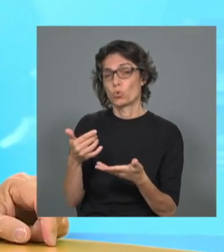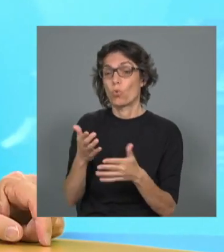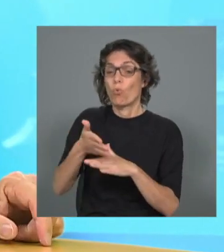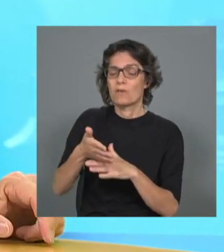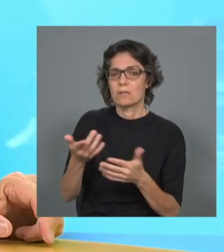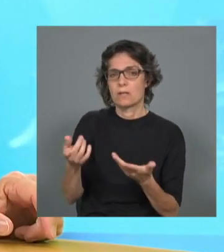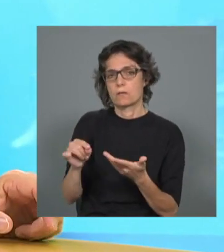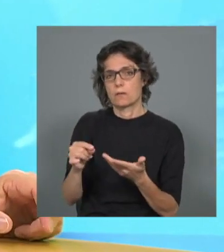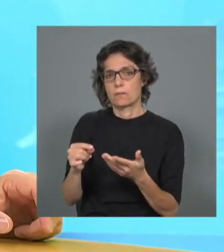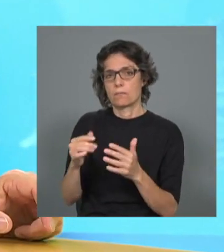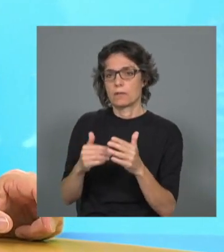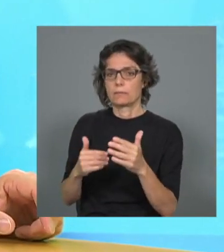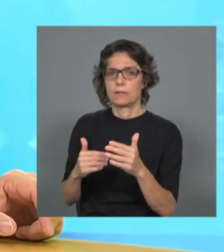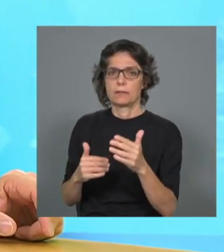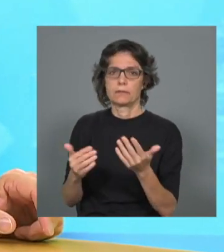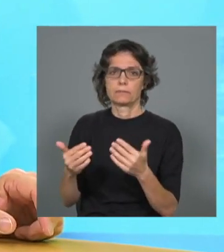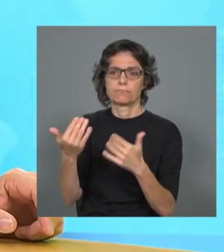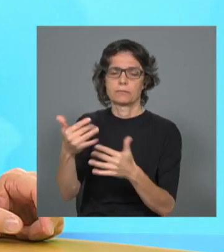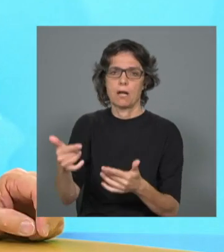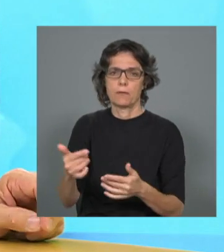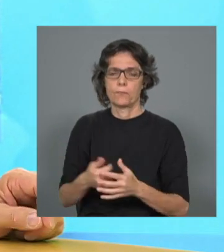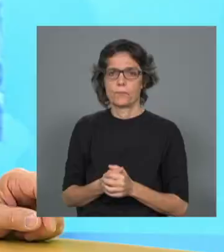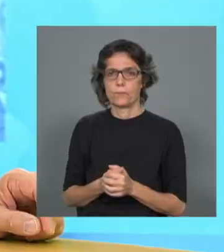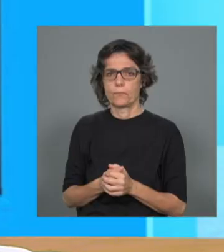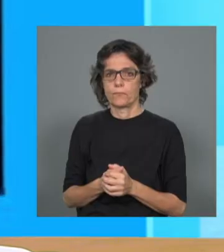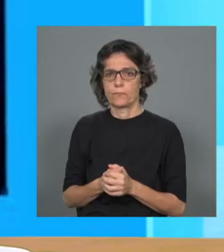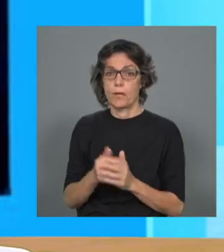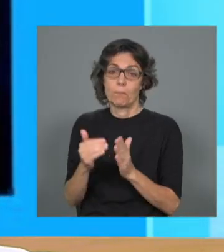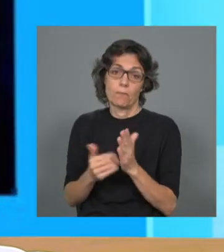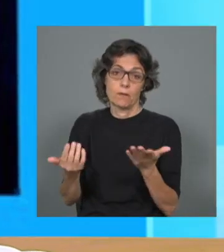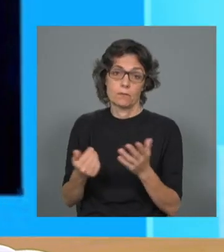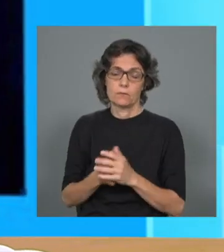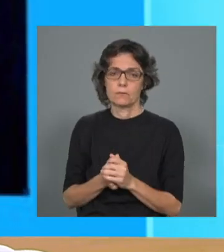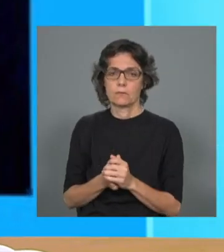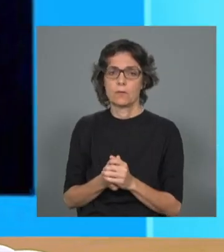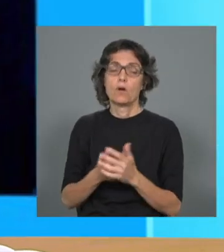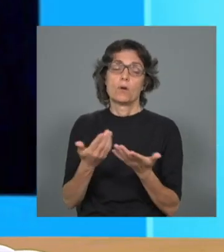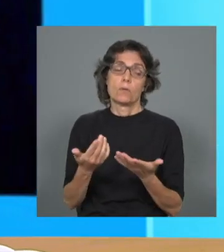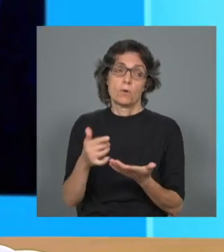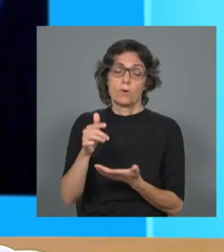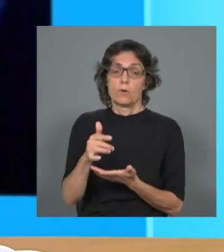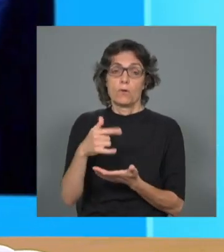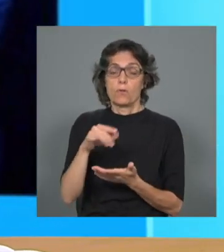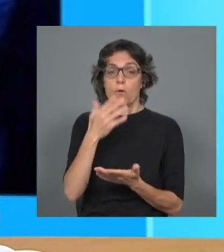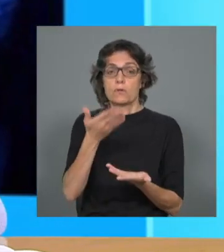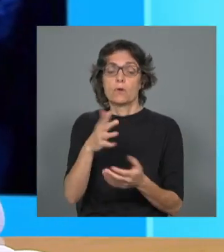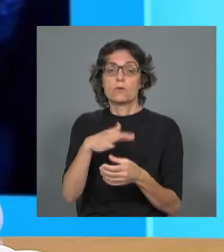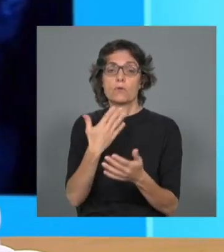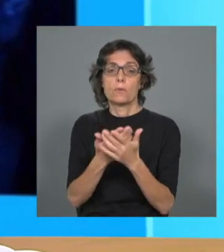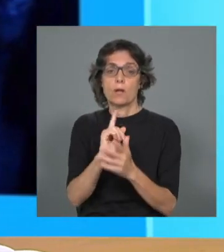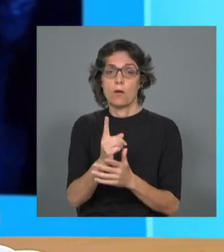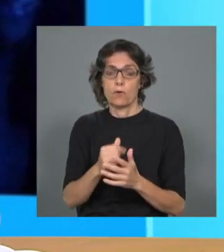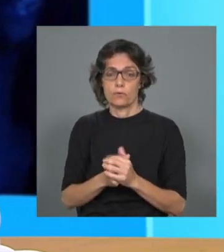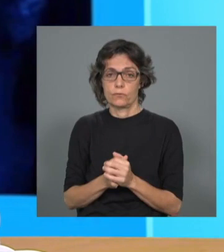a alguns recursos mais limitados? Aqui, digamos, aquilo que estamos mais diretamente a sentir de momento é a